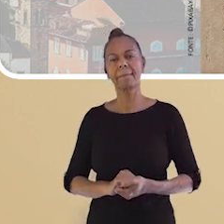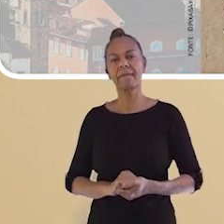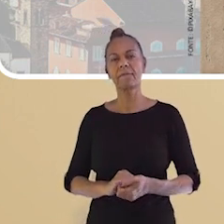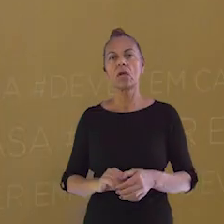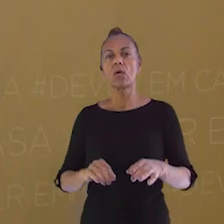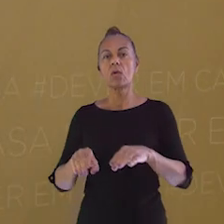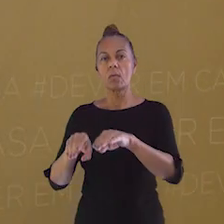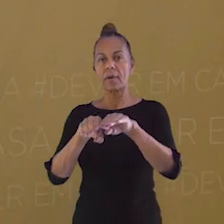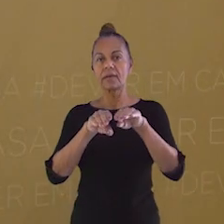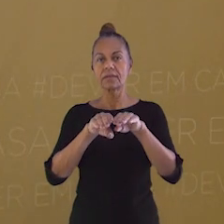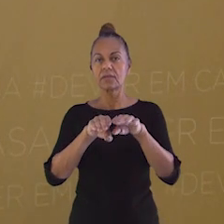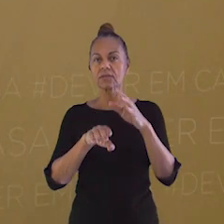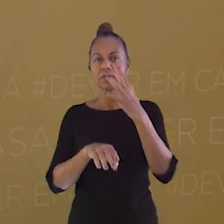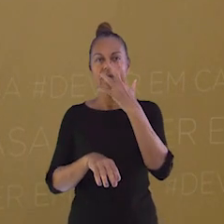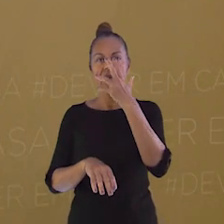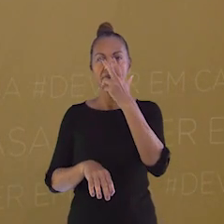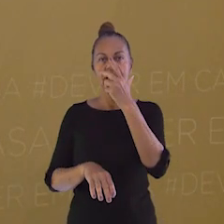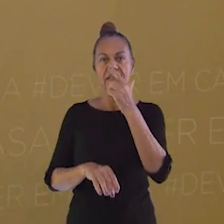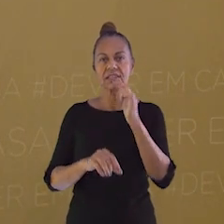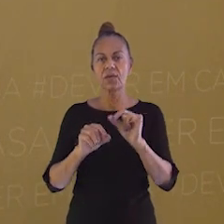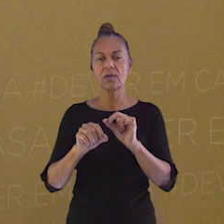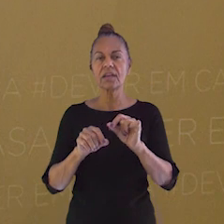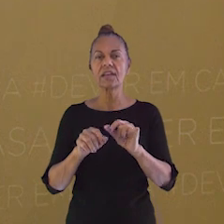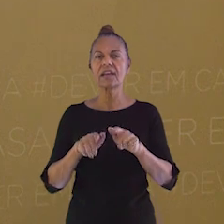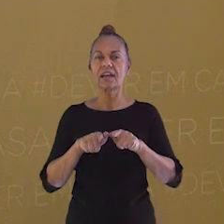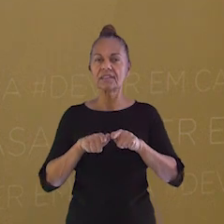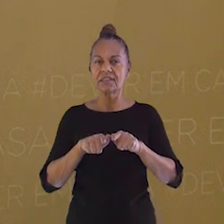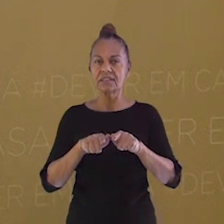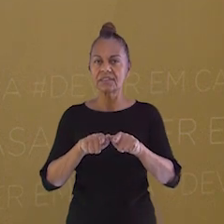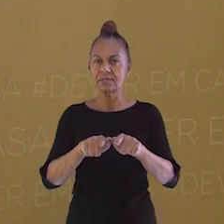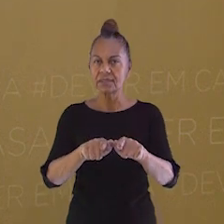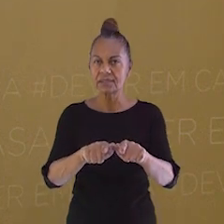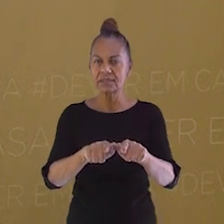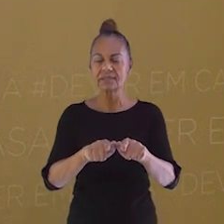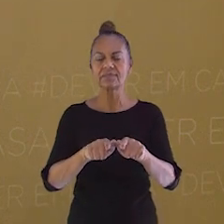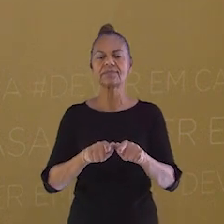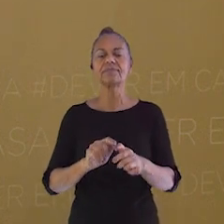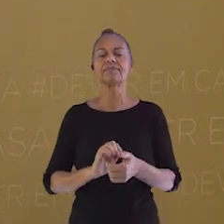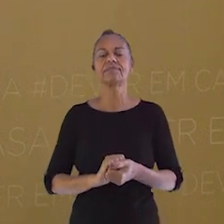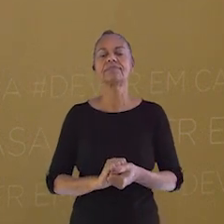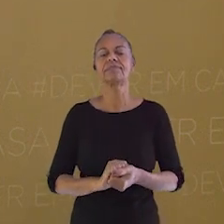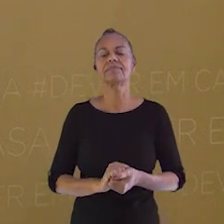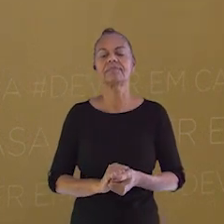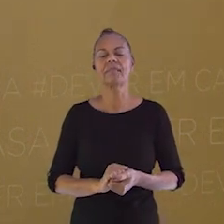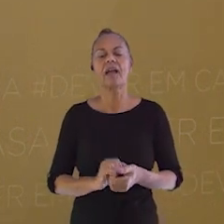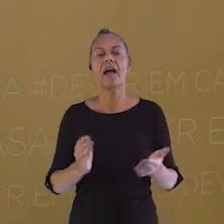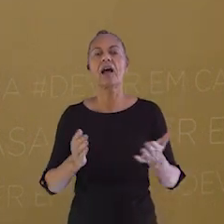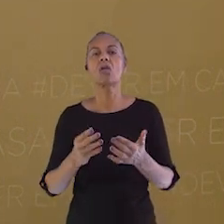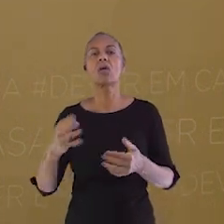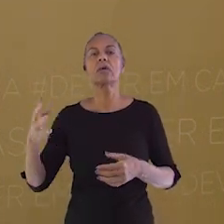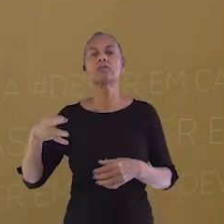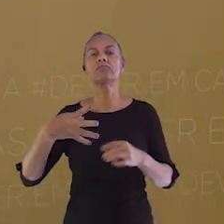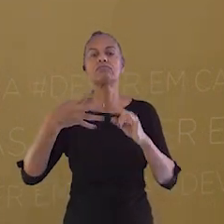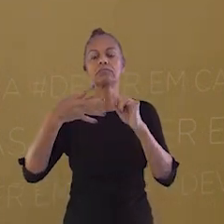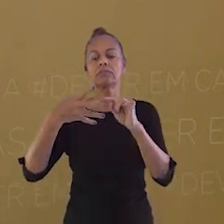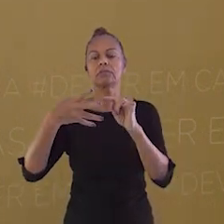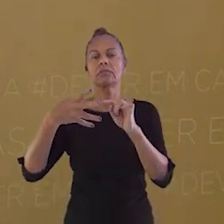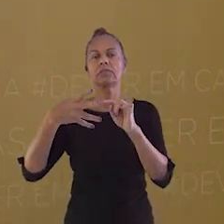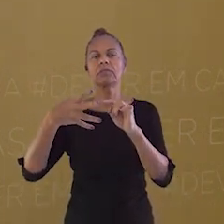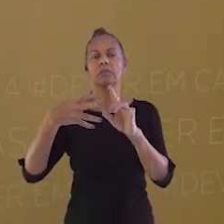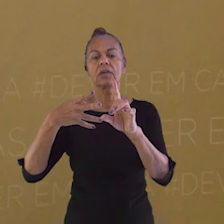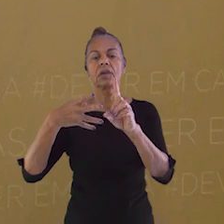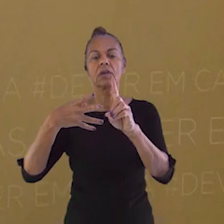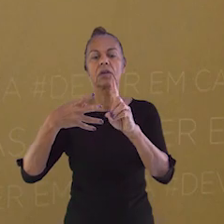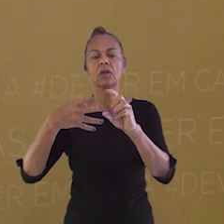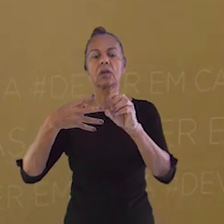imóvel. Como dissemos antes, o padrão de beleza nesse caso está na simetria. Mas vamos para o nosso